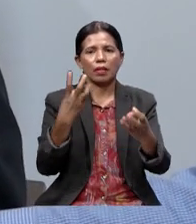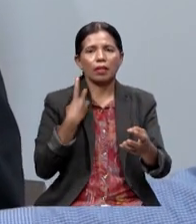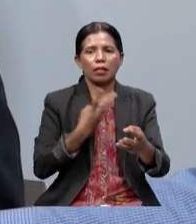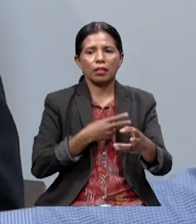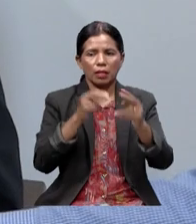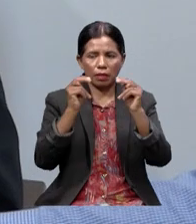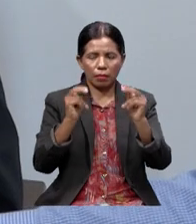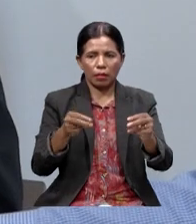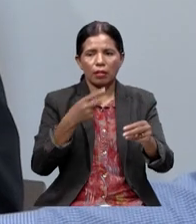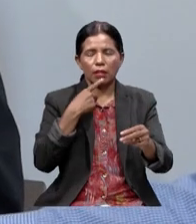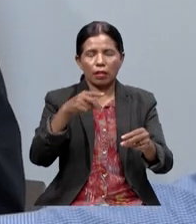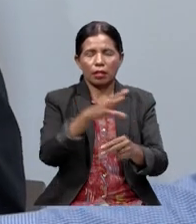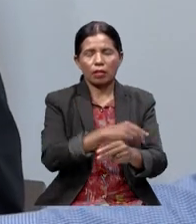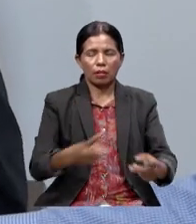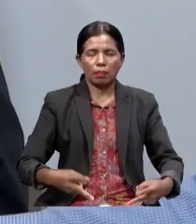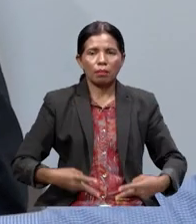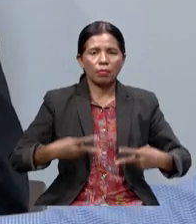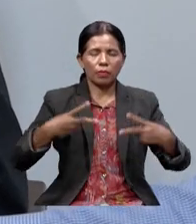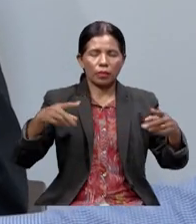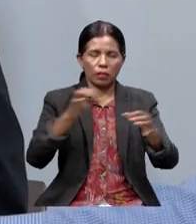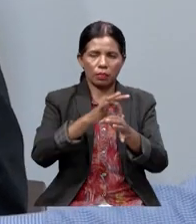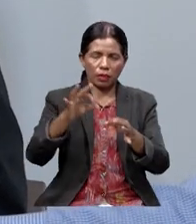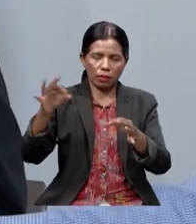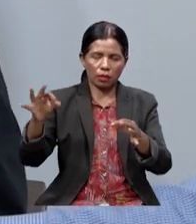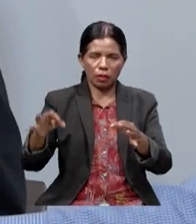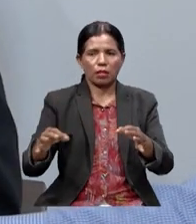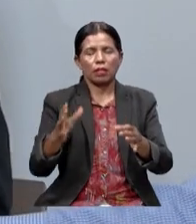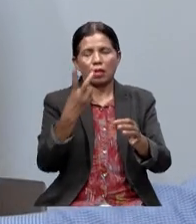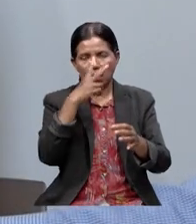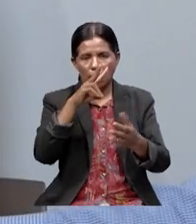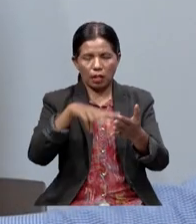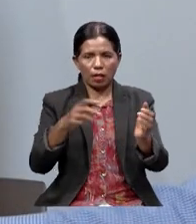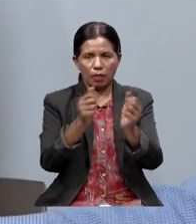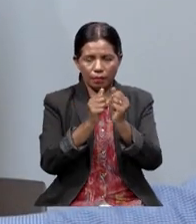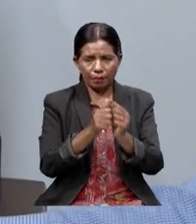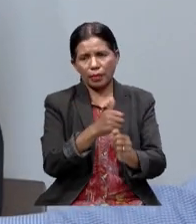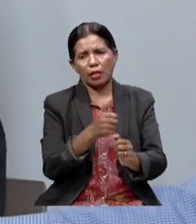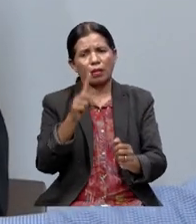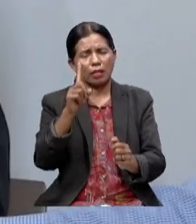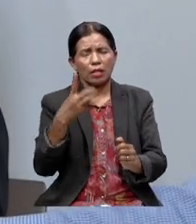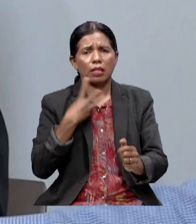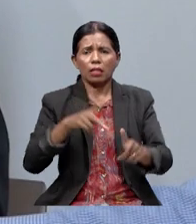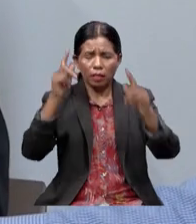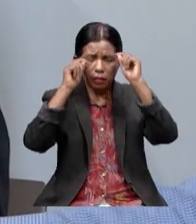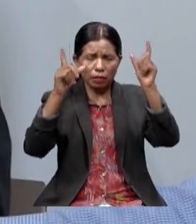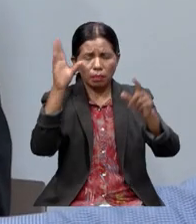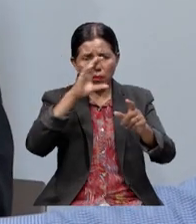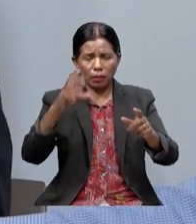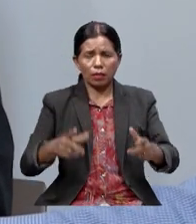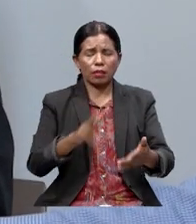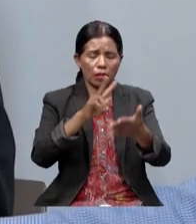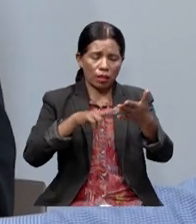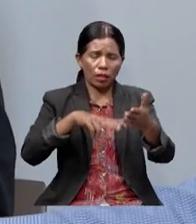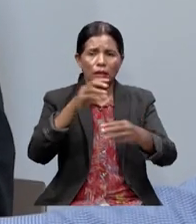bem, riqueza, vida espiritual, né? E a fonte é uma querida, né? Sagrada Escritura. Mas, parte ser luquida, e tu é Timor, né? Bugamos a tua lei, então, quando